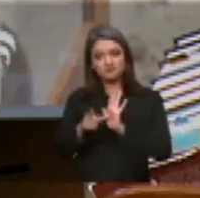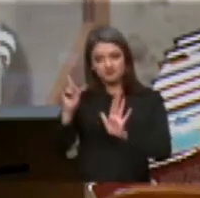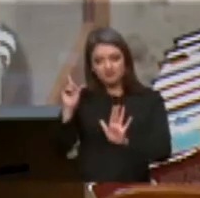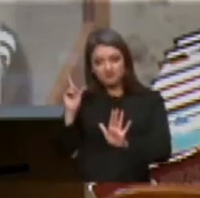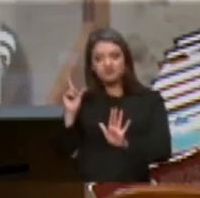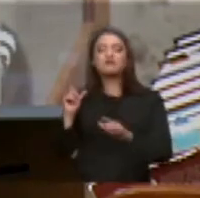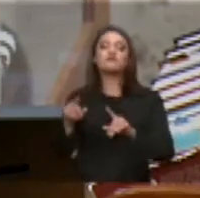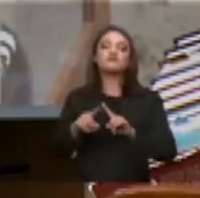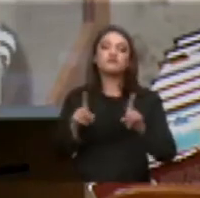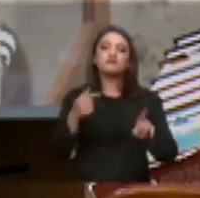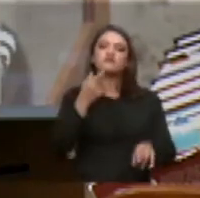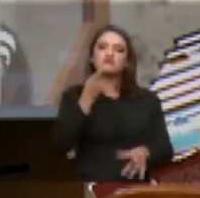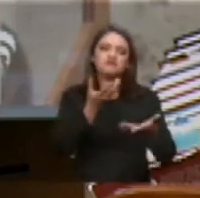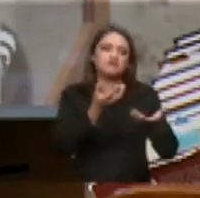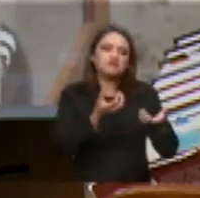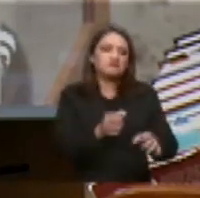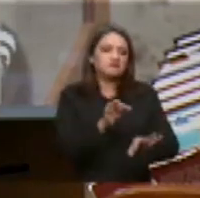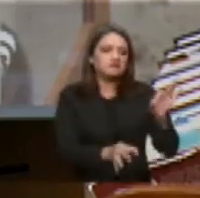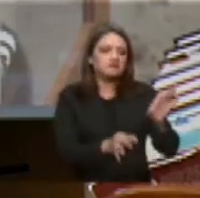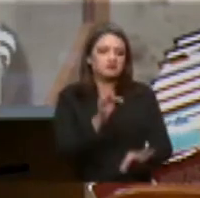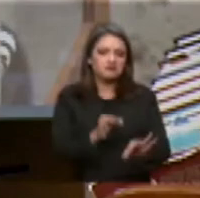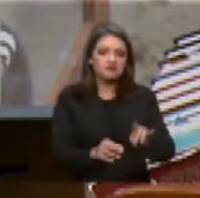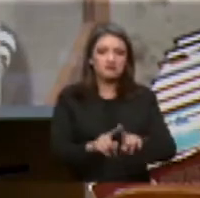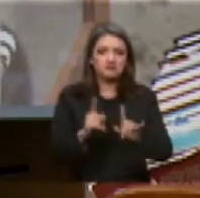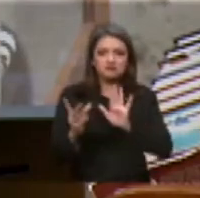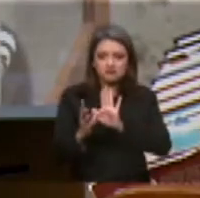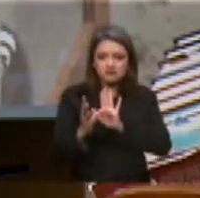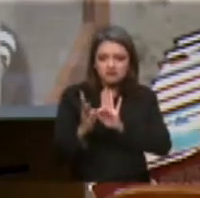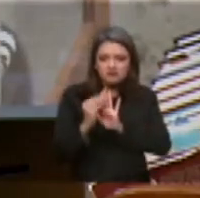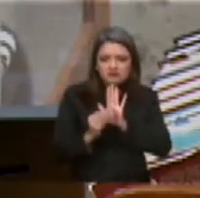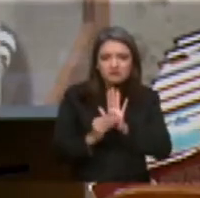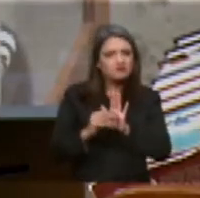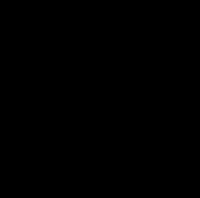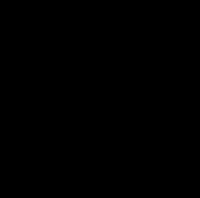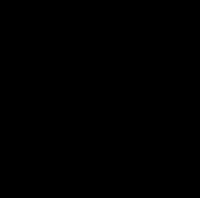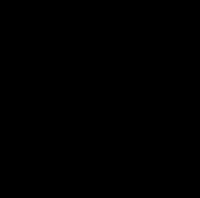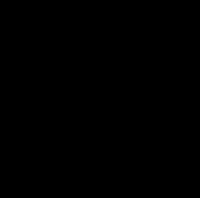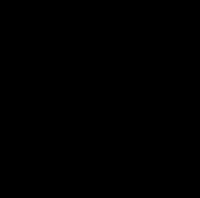manifesta-se pelo conhecimento da arguição e, no mérito, pela improcedência do pedido. Muito obrigado, senhor presidente.